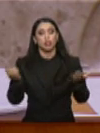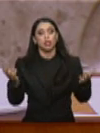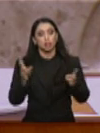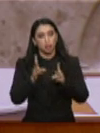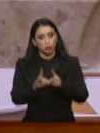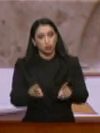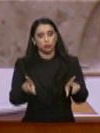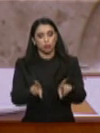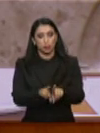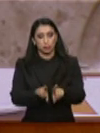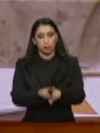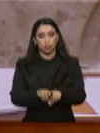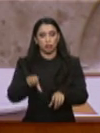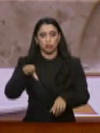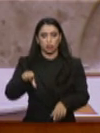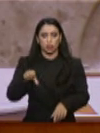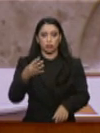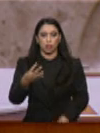extraordinário